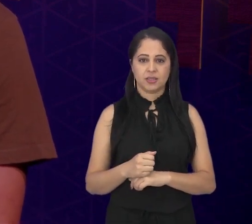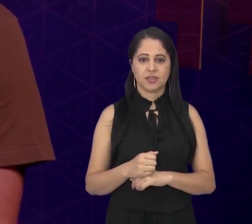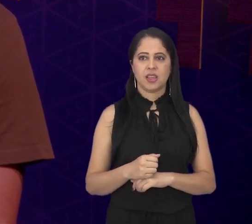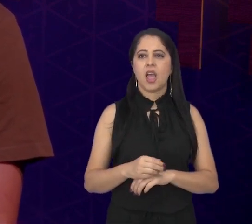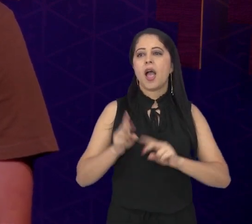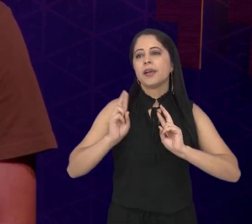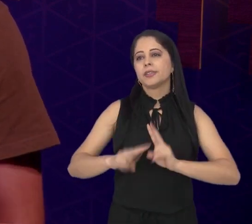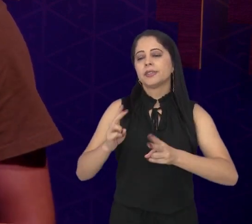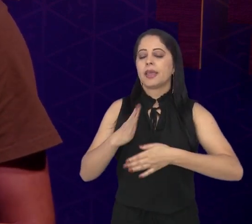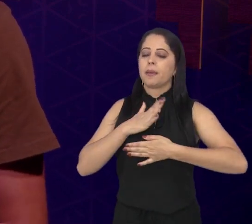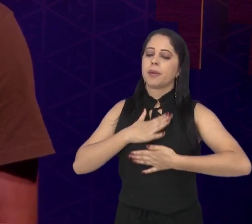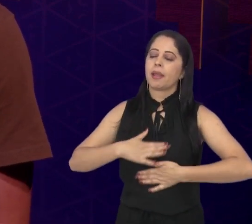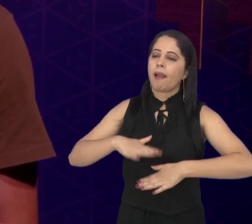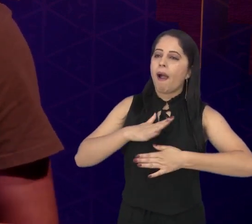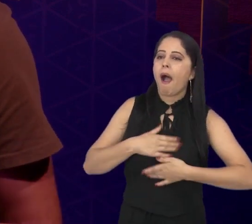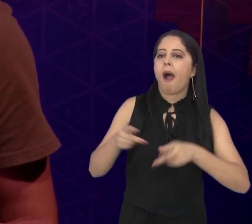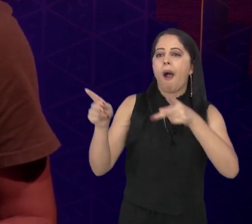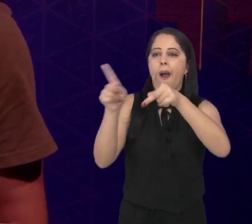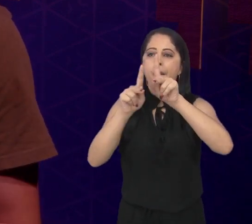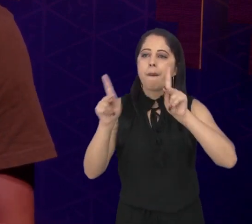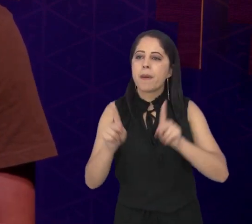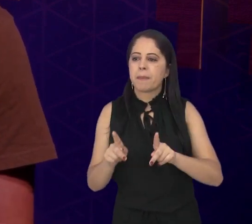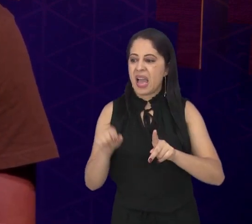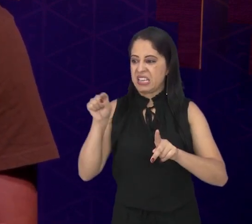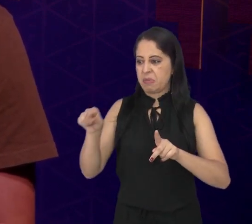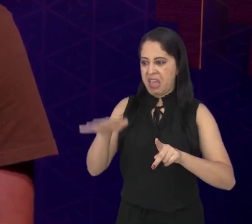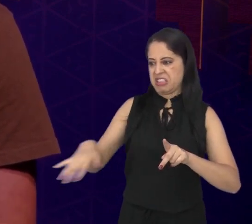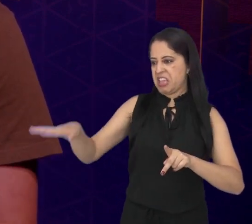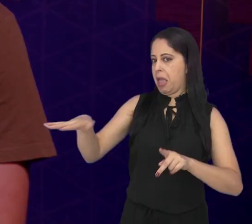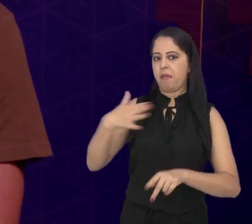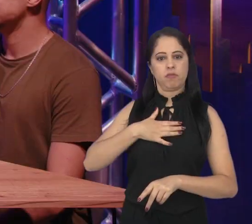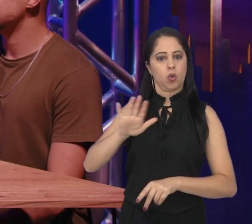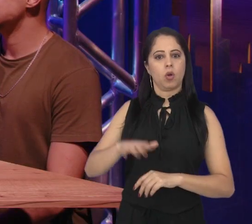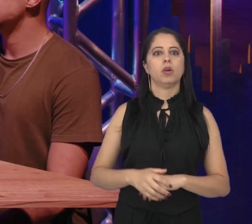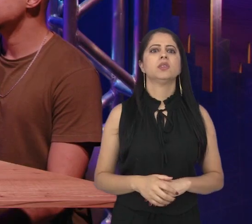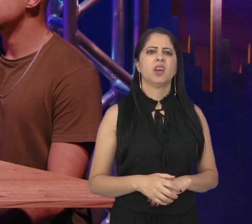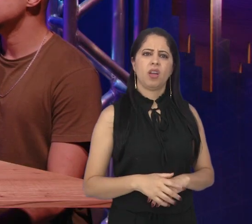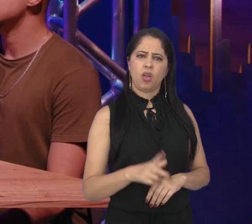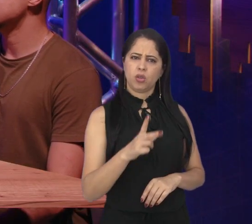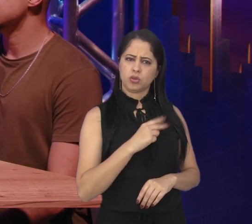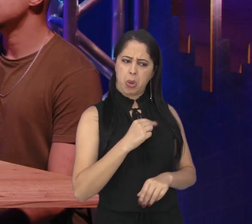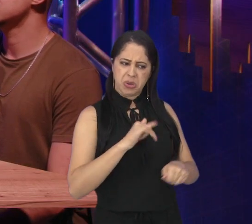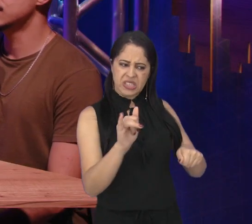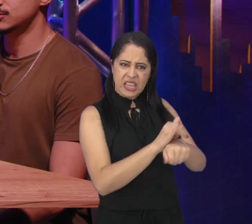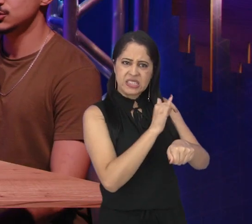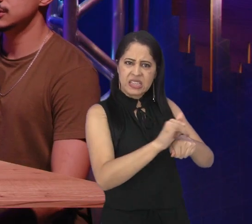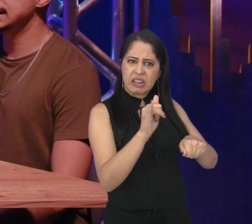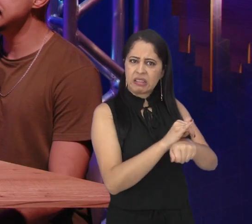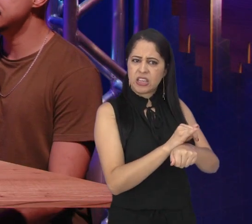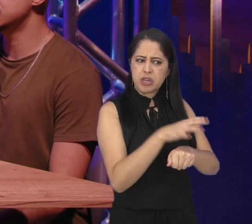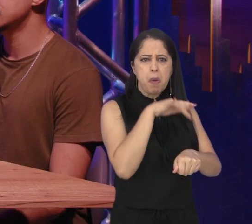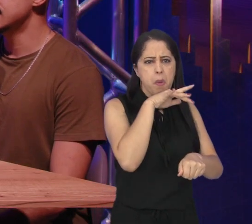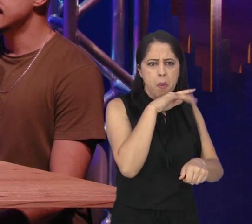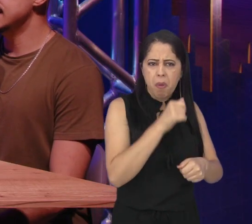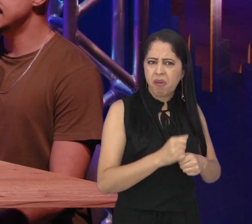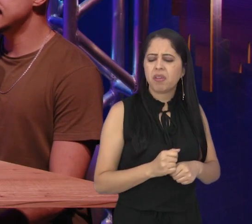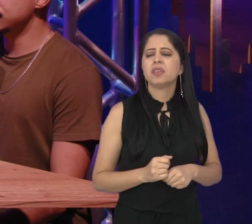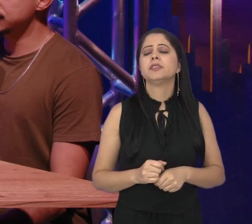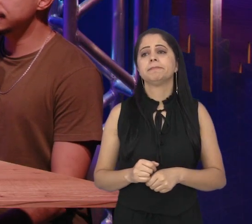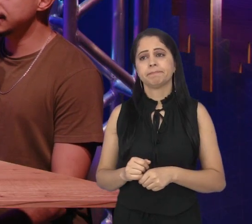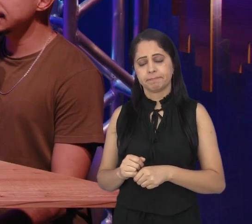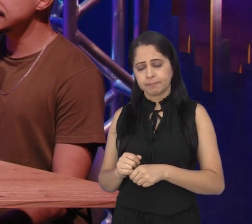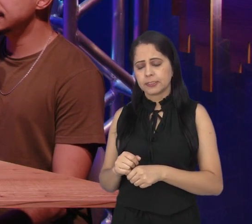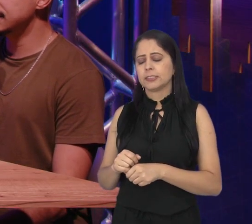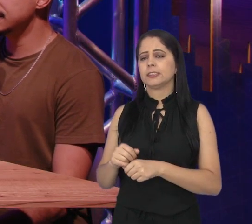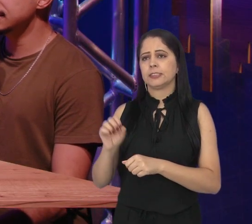esse lance do diálogo, da paz, da força, do equilíbrio. Realmente é uma estratégia muito agressiva de poder. Agressiva. E a